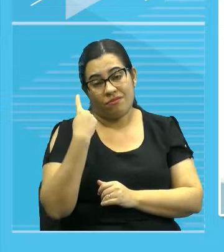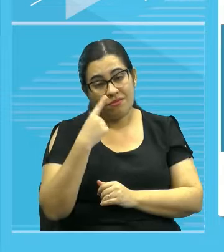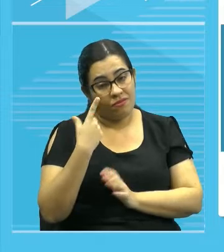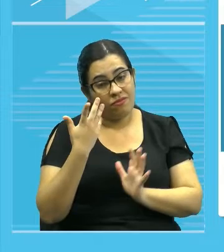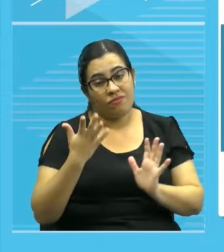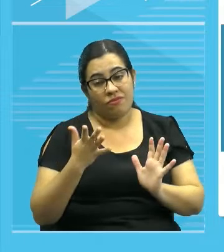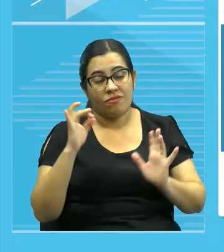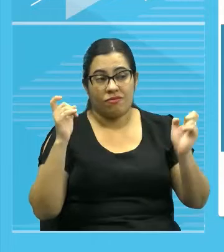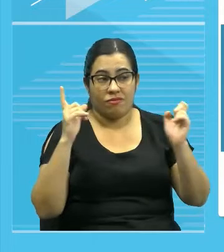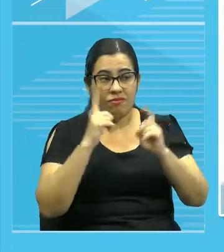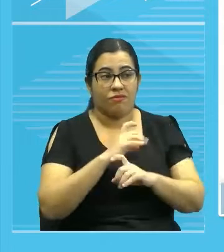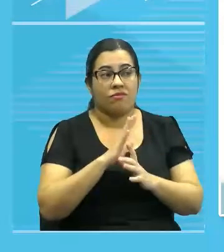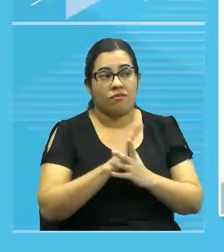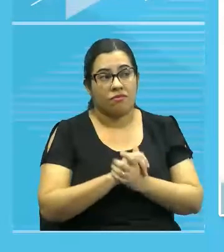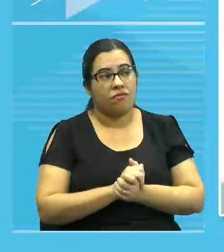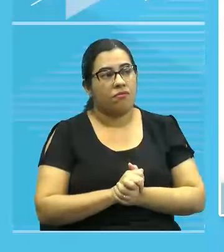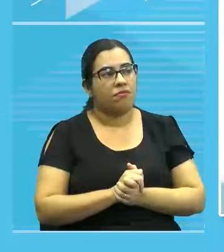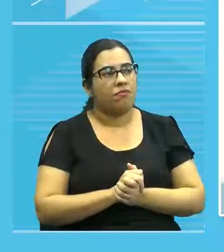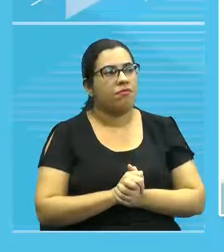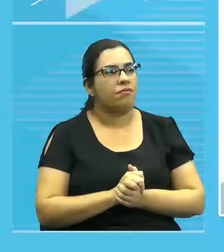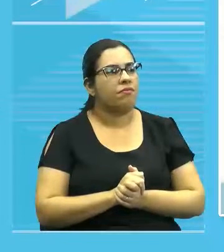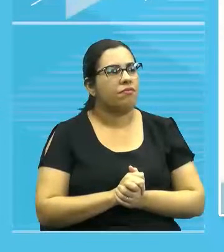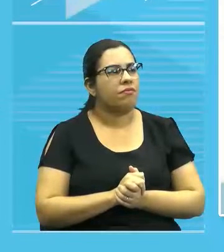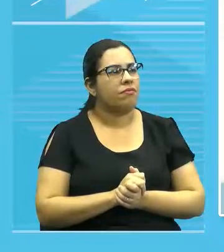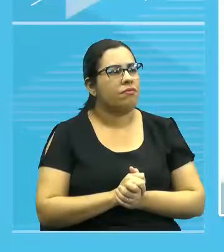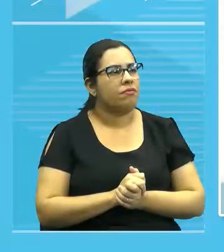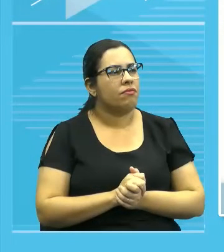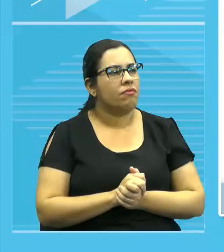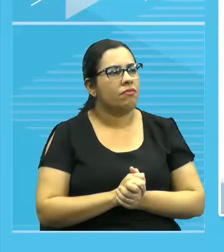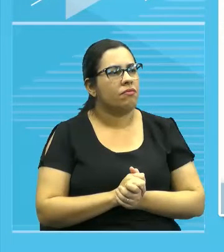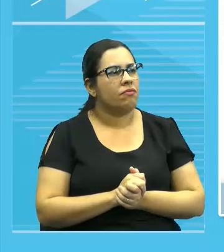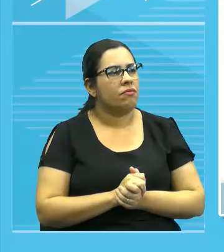ele diz assim pera aí